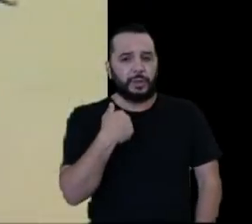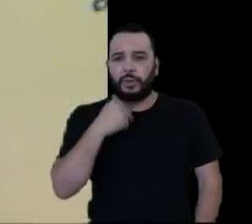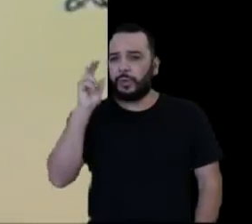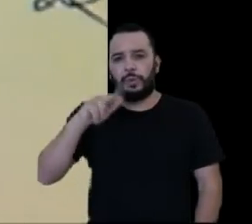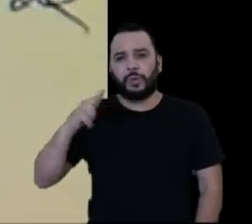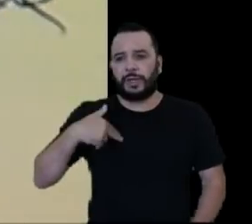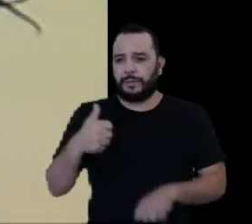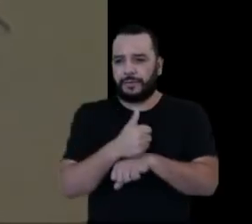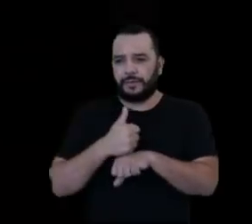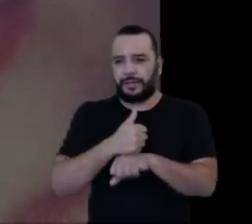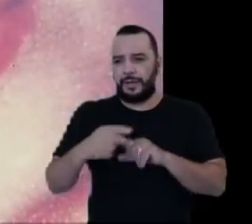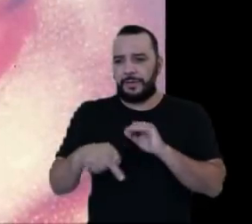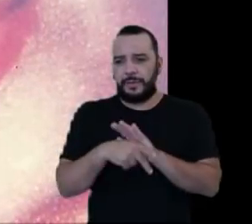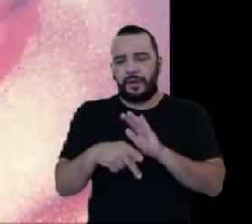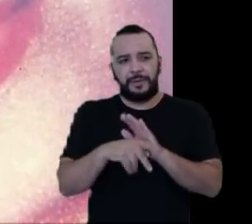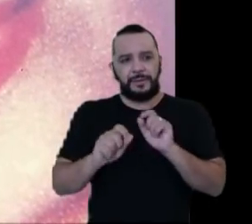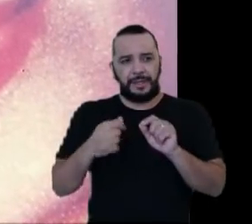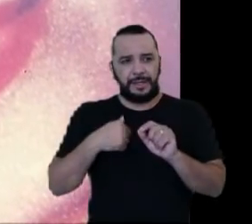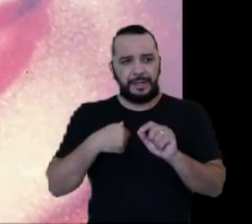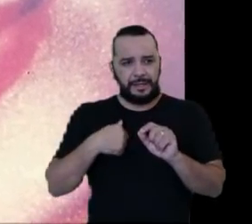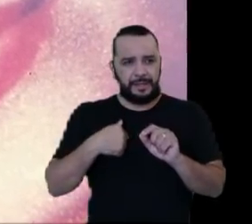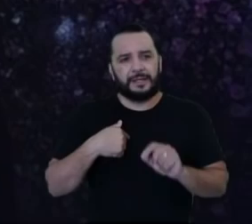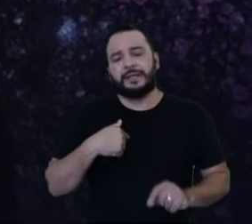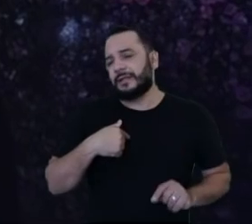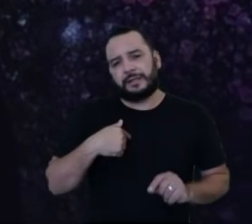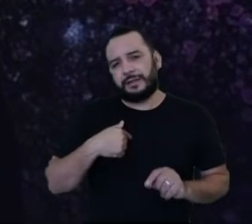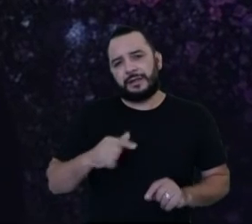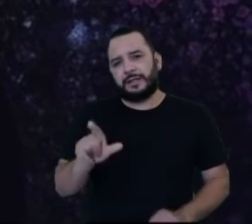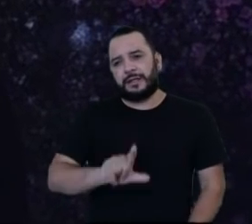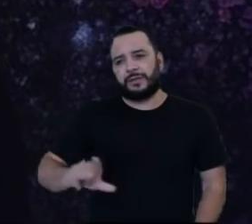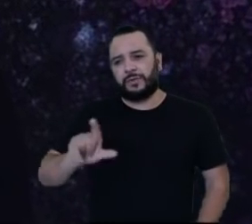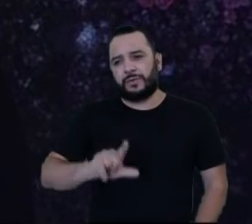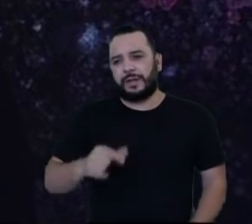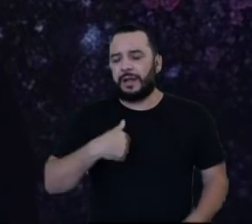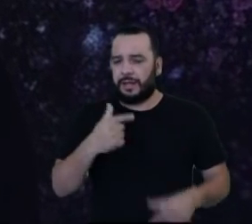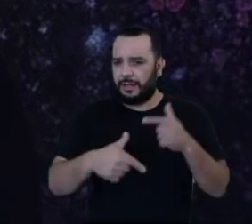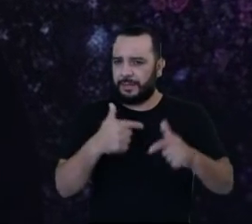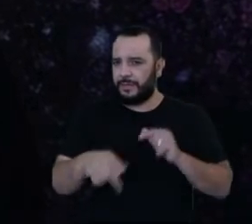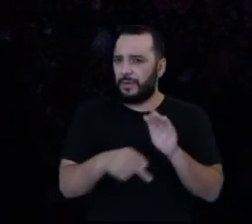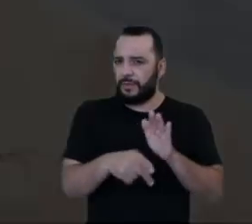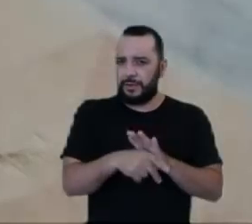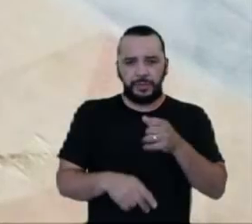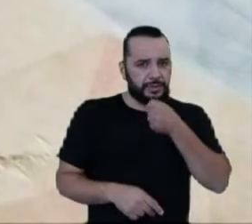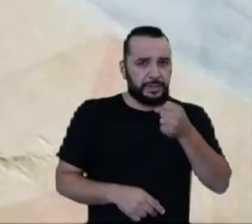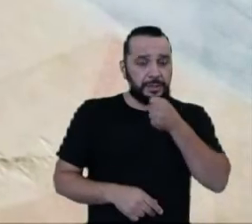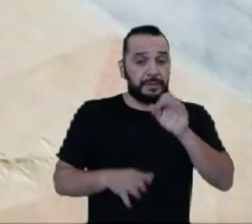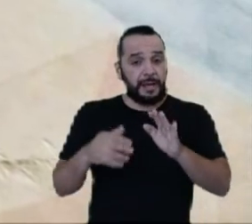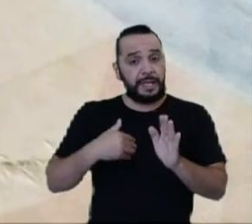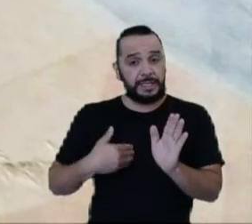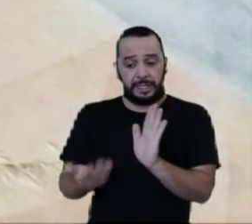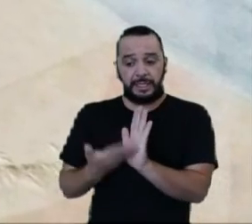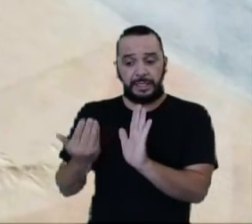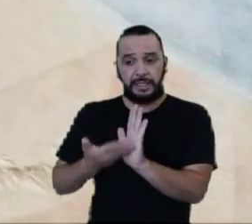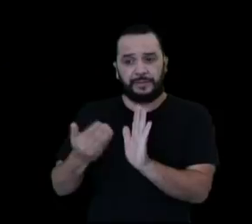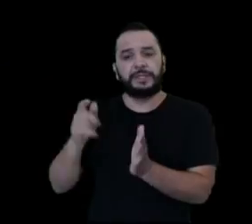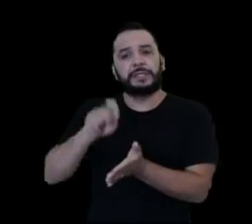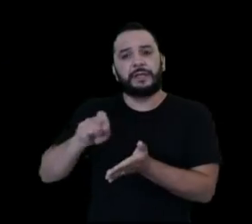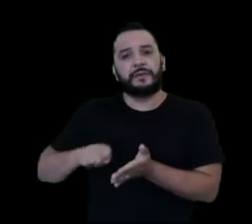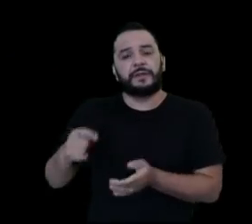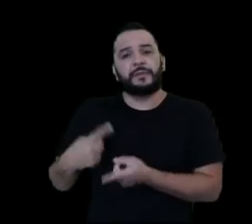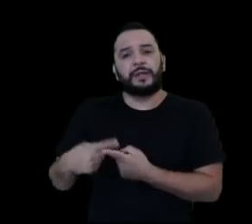sabe? Foi um privilégio. Que lindo mesmo, lindo mesmo. Que lindo. Beth, seu mais recente trabalho no teatro ficou